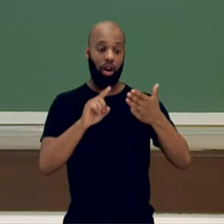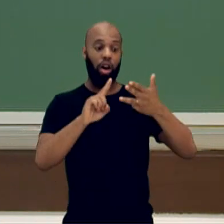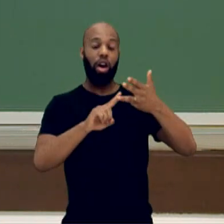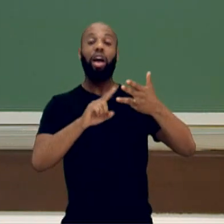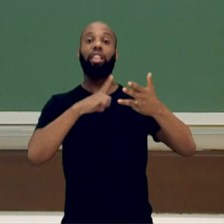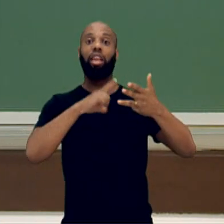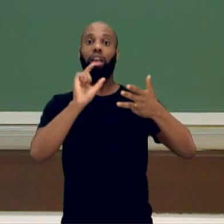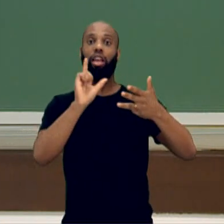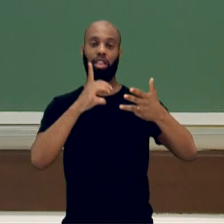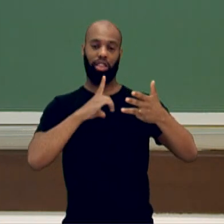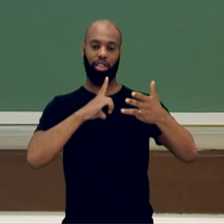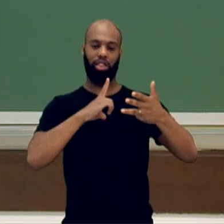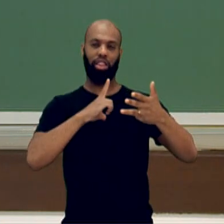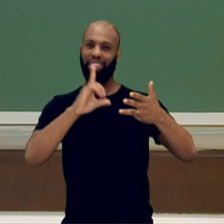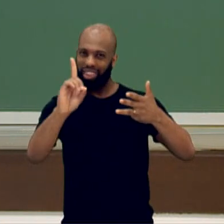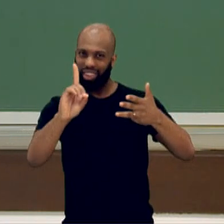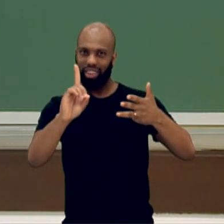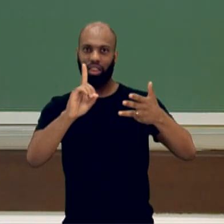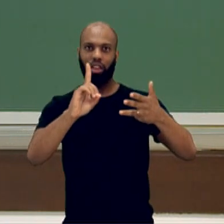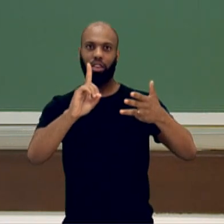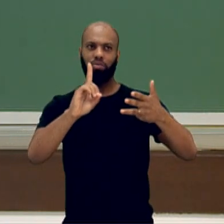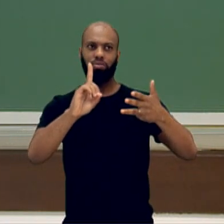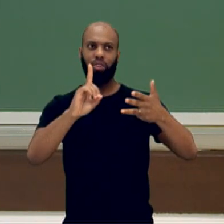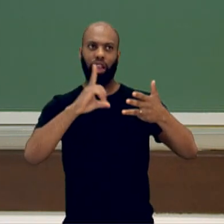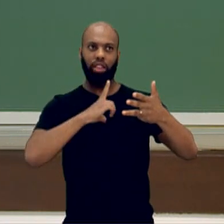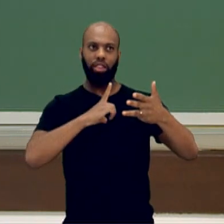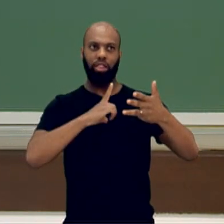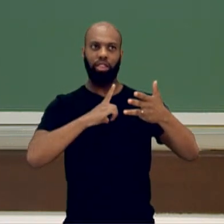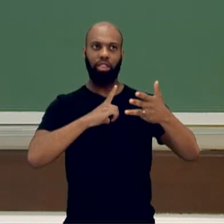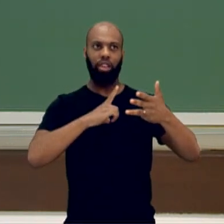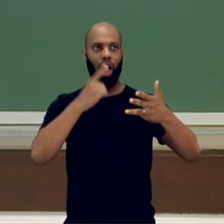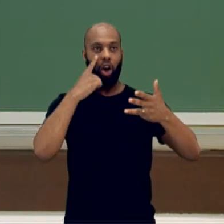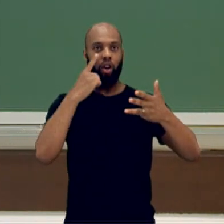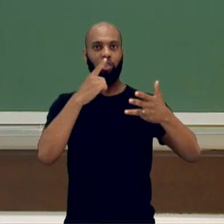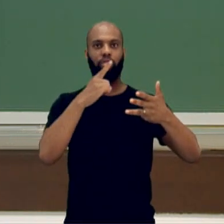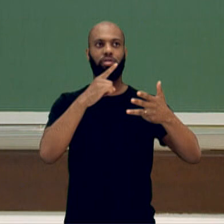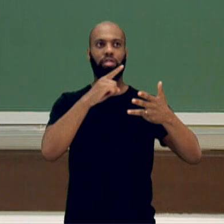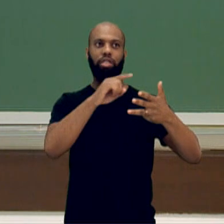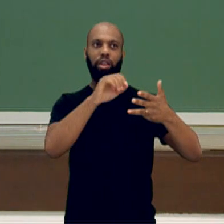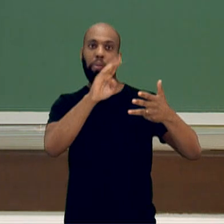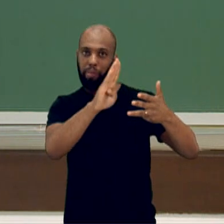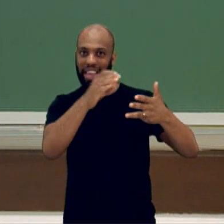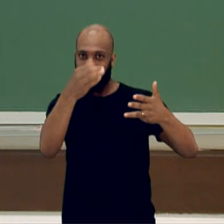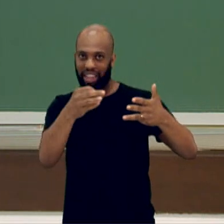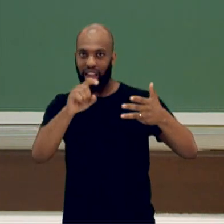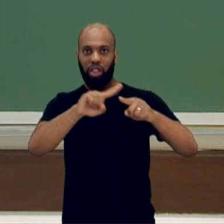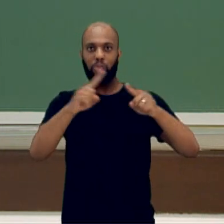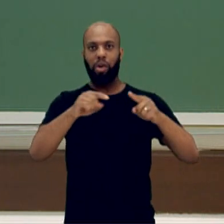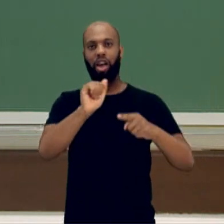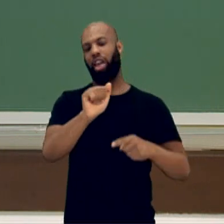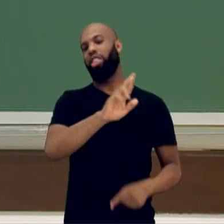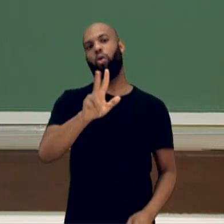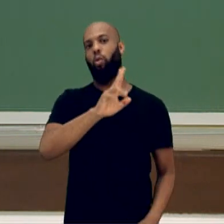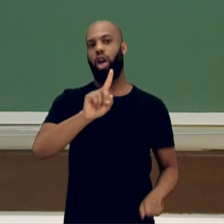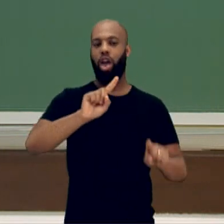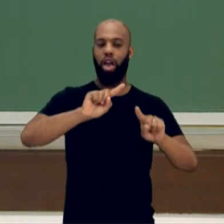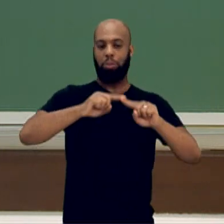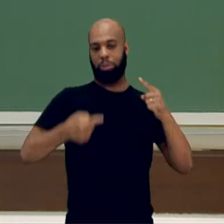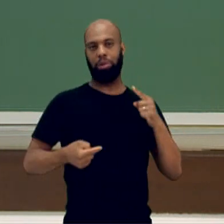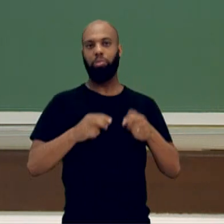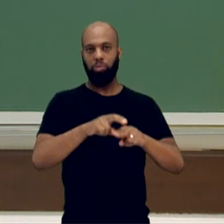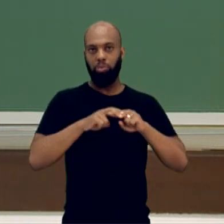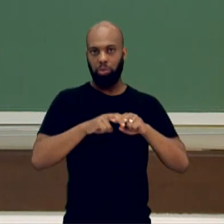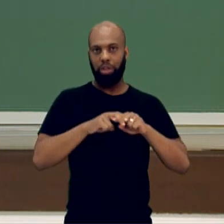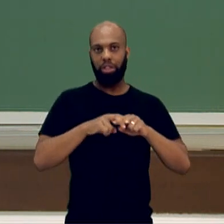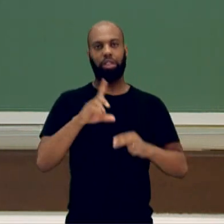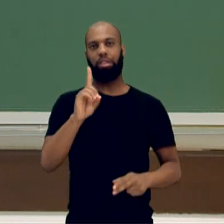uma opção que seria certo, né, para a resposta, mas eu tenho outra que não. Então, vocês não deveriam marcar